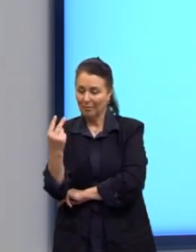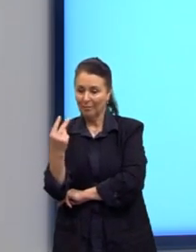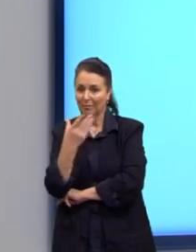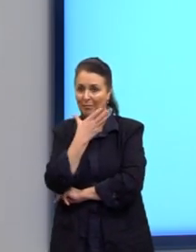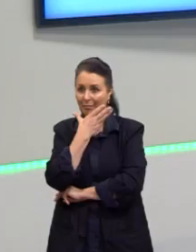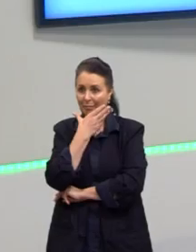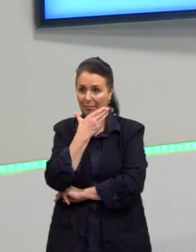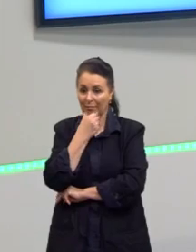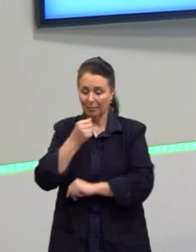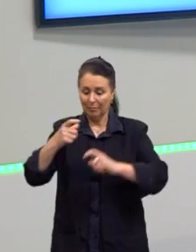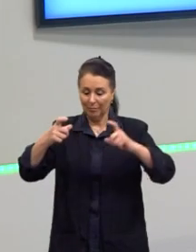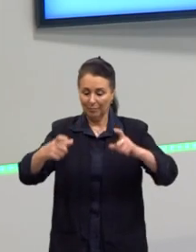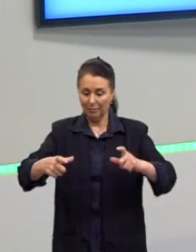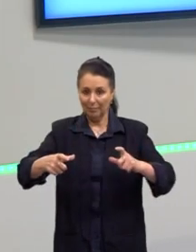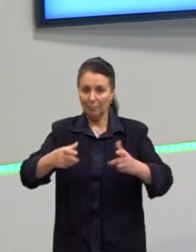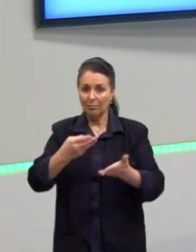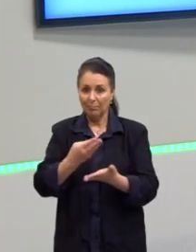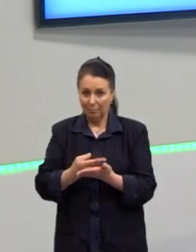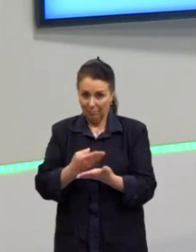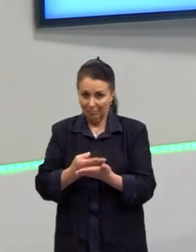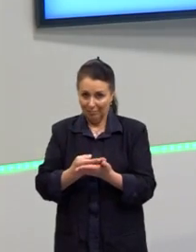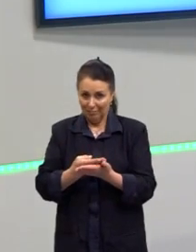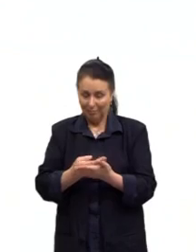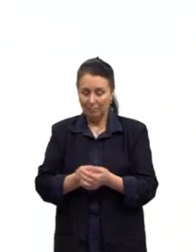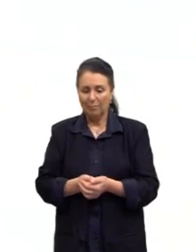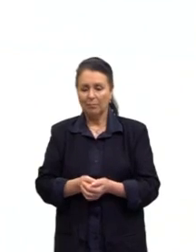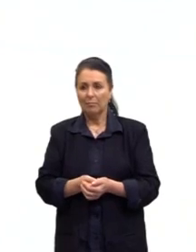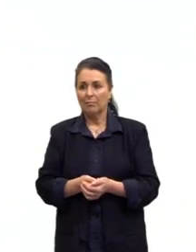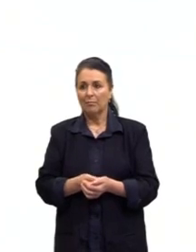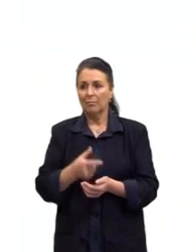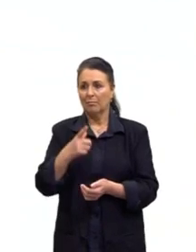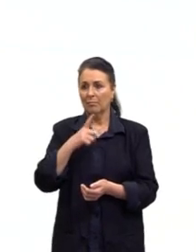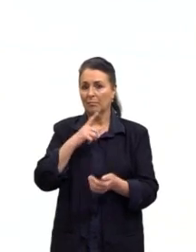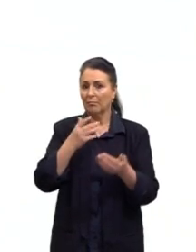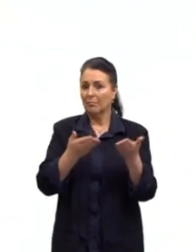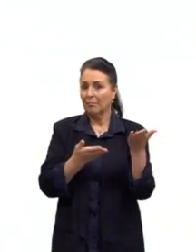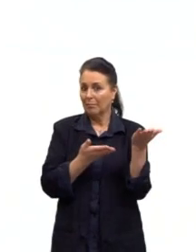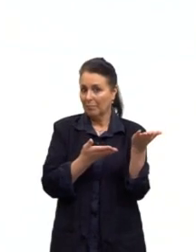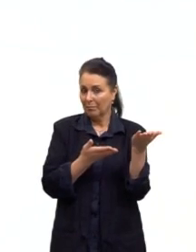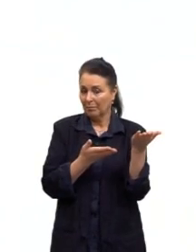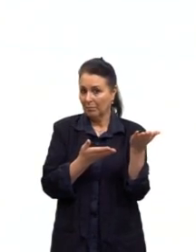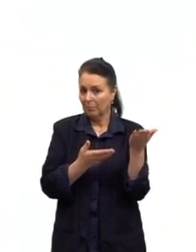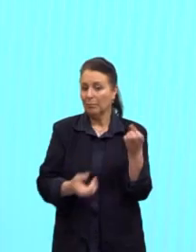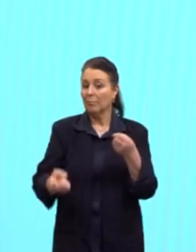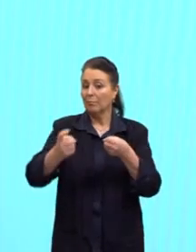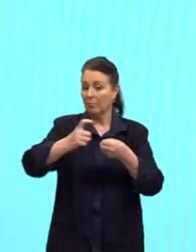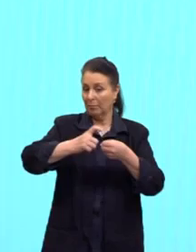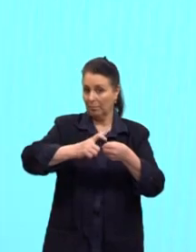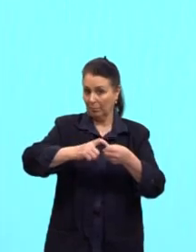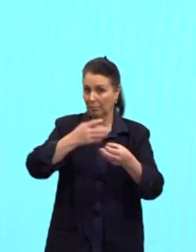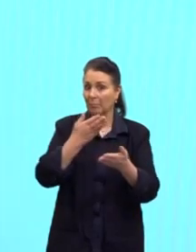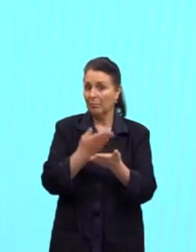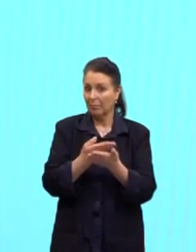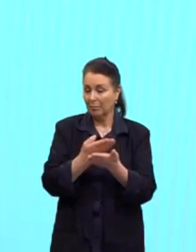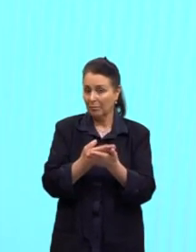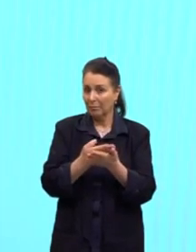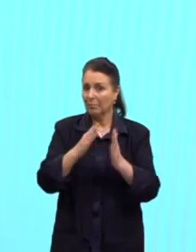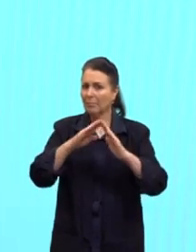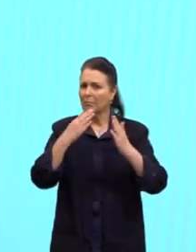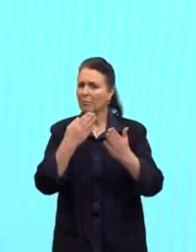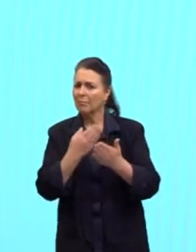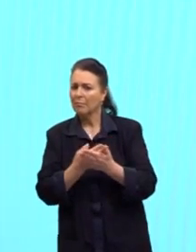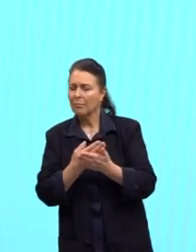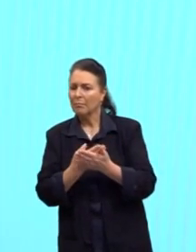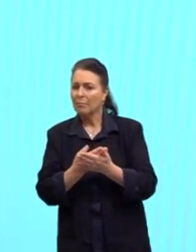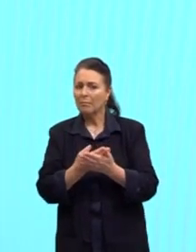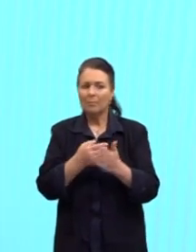de uma sala de aula né eles estão ó back to school voltando para a aula e um pergunta para o